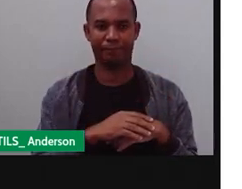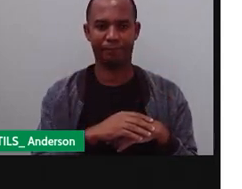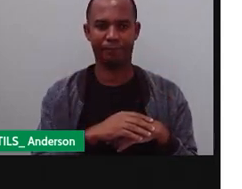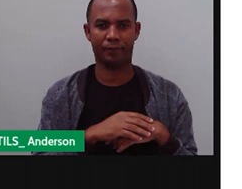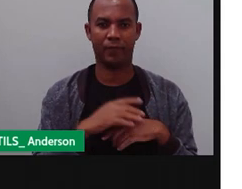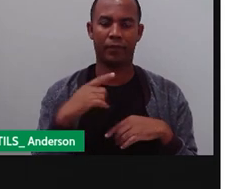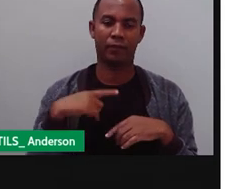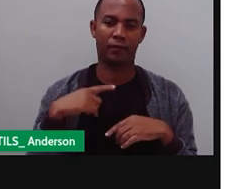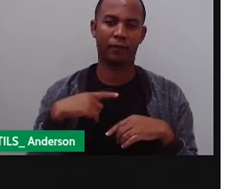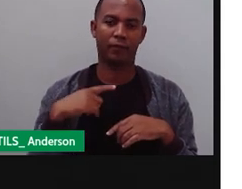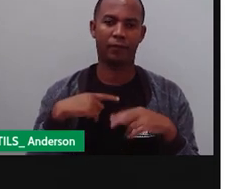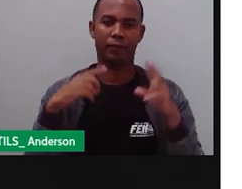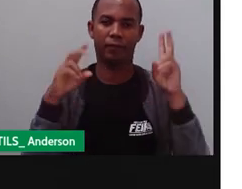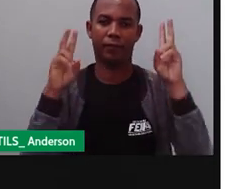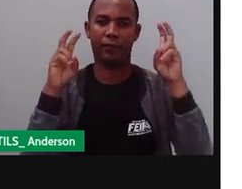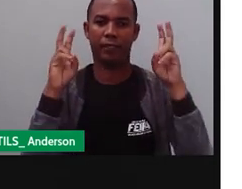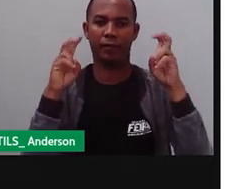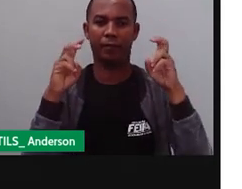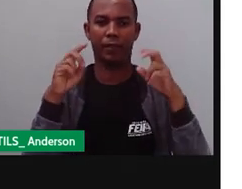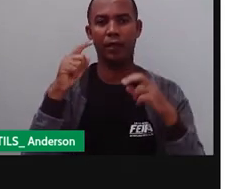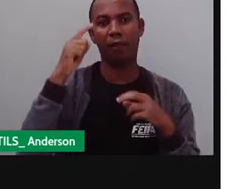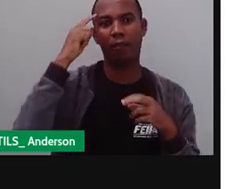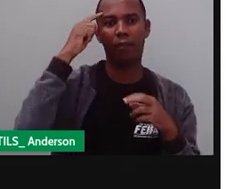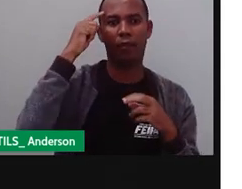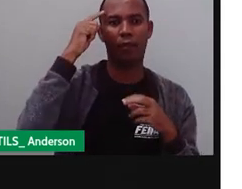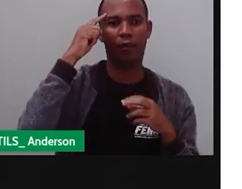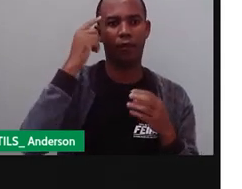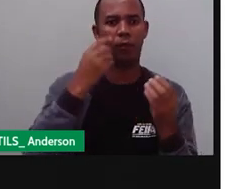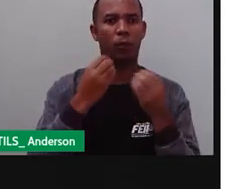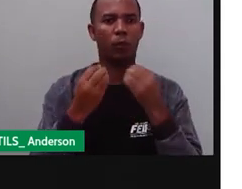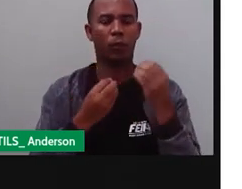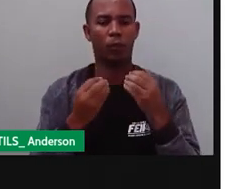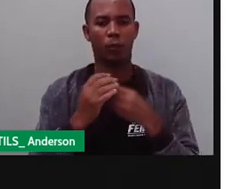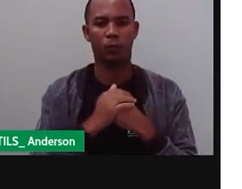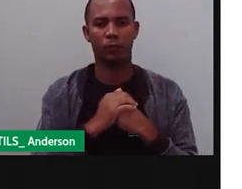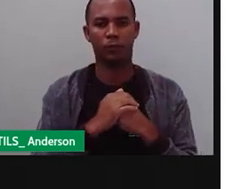aí, né, temos o título, que é o quê? Ideia refrescante.